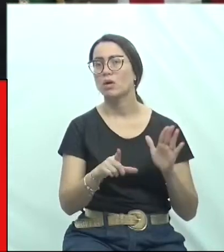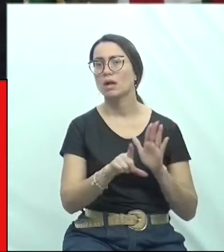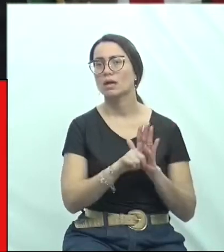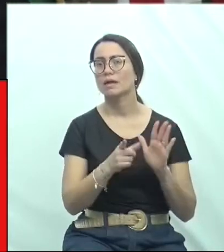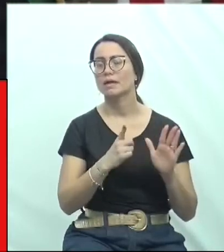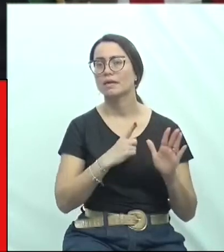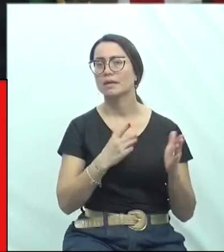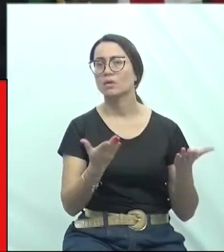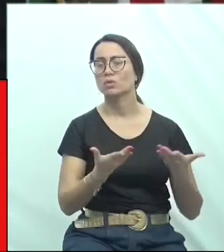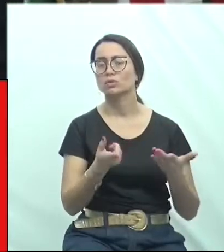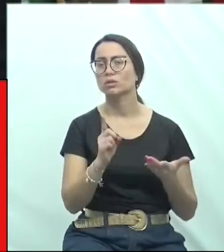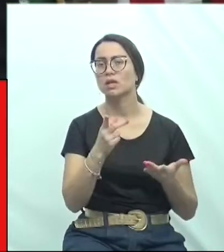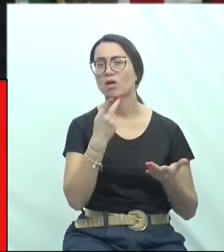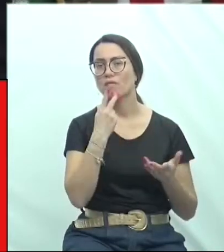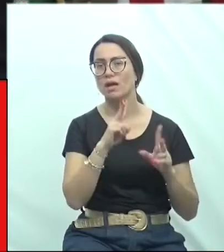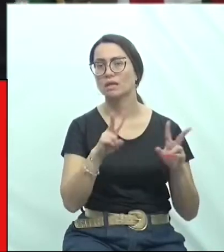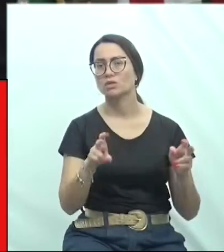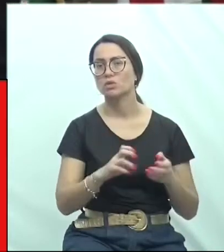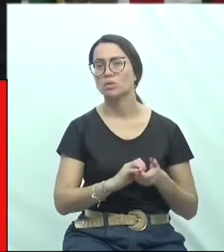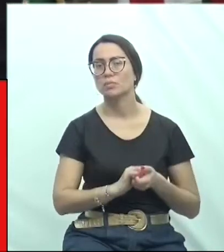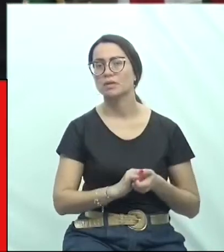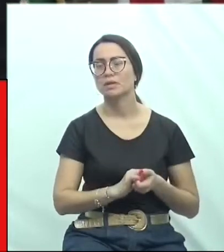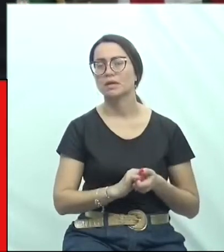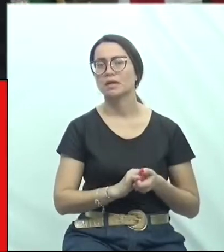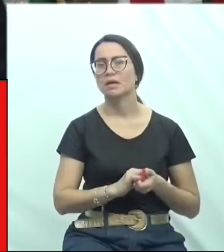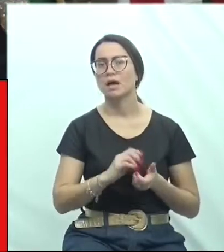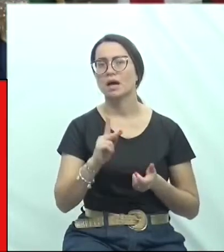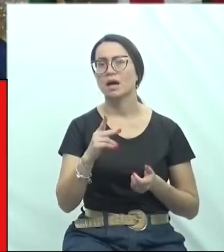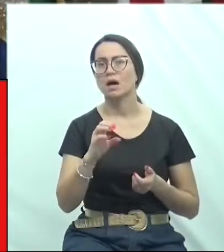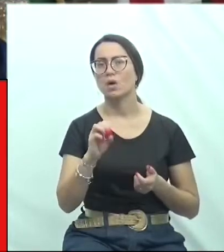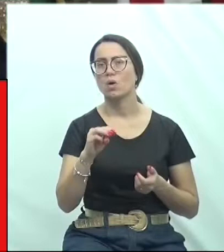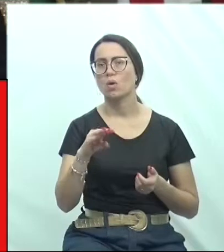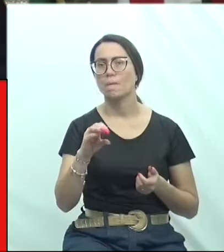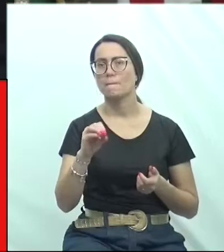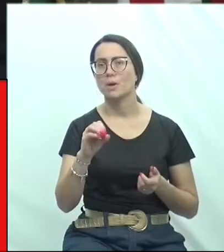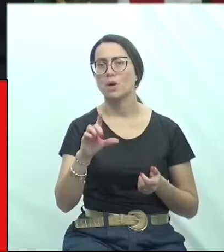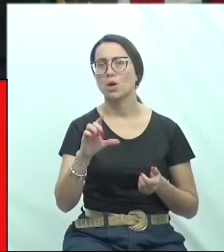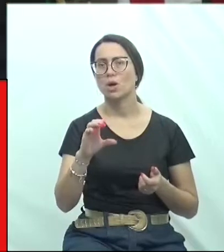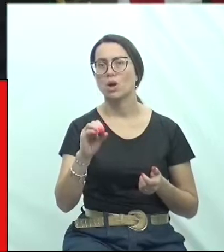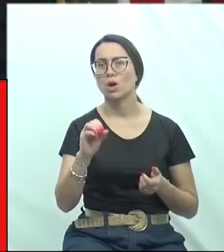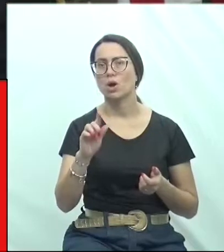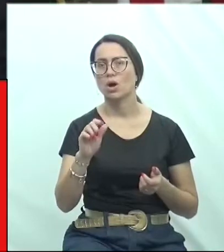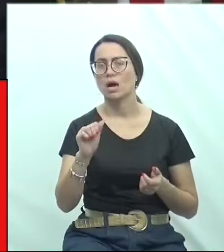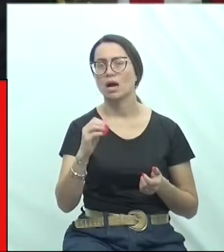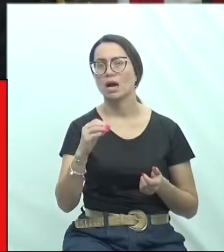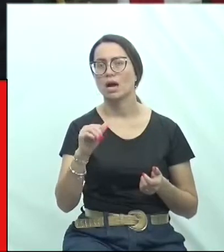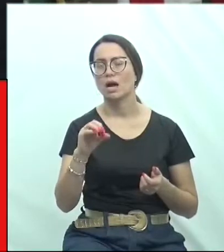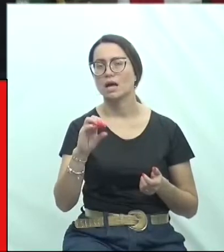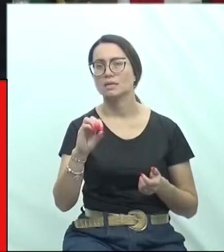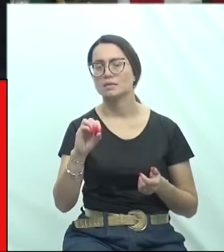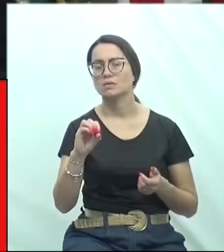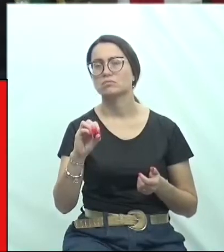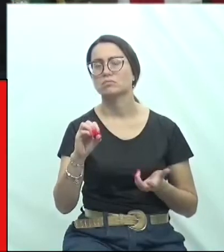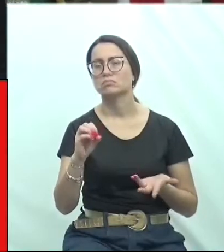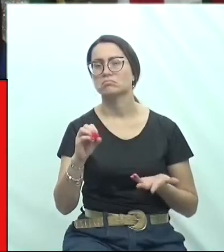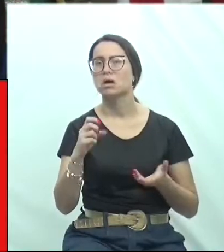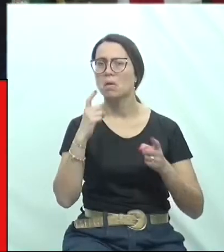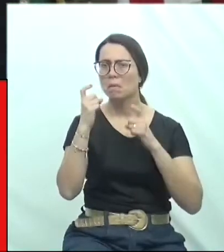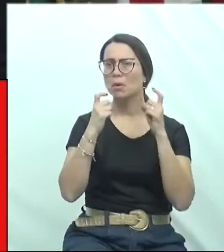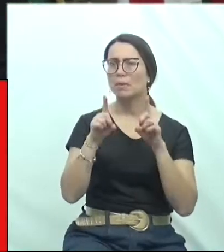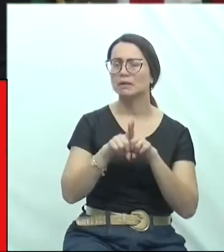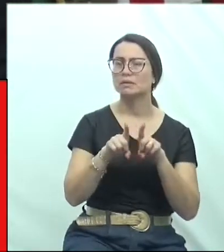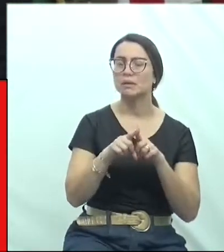não fala mais sobre a homologação de equipamento. Eu fiquei preocupado também analisando essa questão, até porque